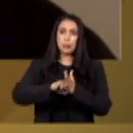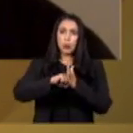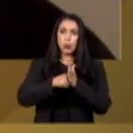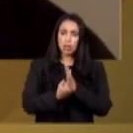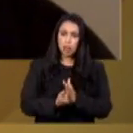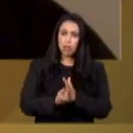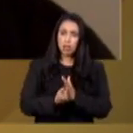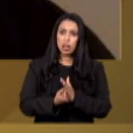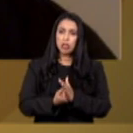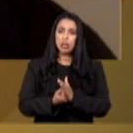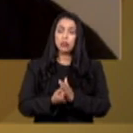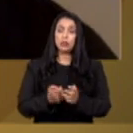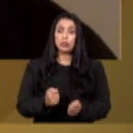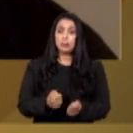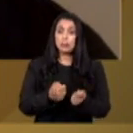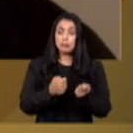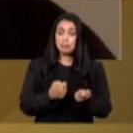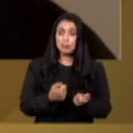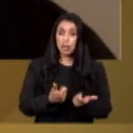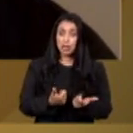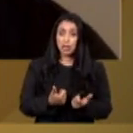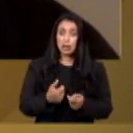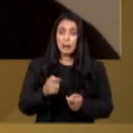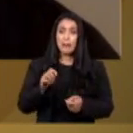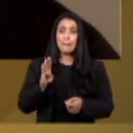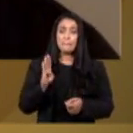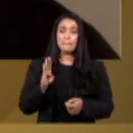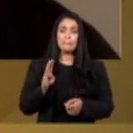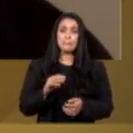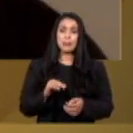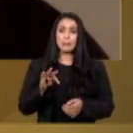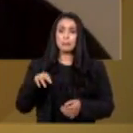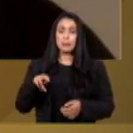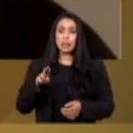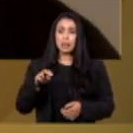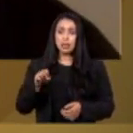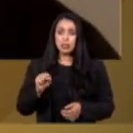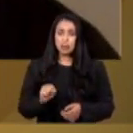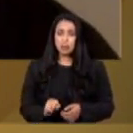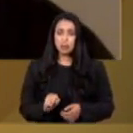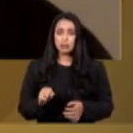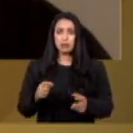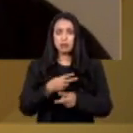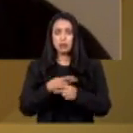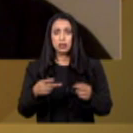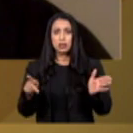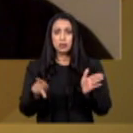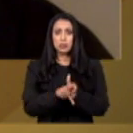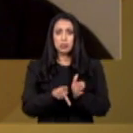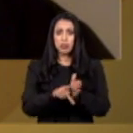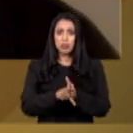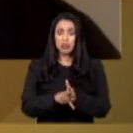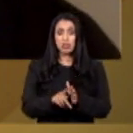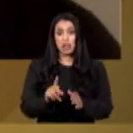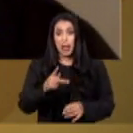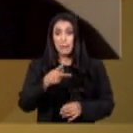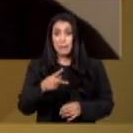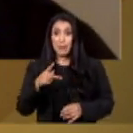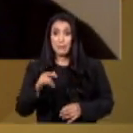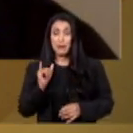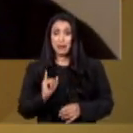em do tcu ainda consegui nora ausência de periculum in mora no caso esse fato não há qualquer indício de que app